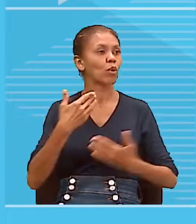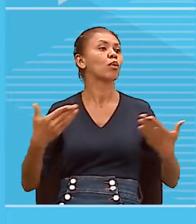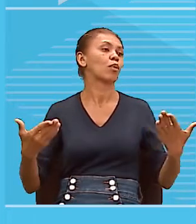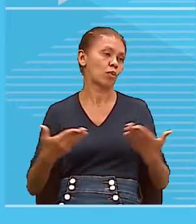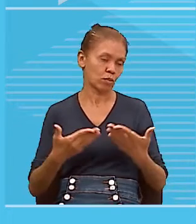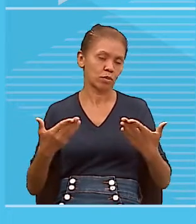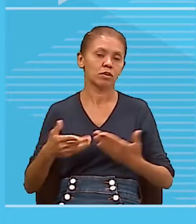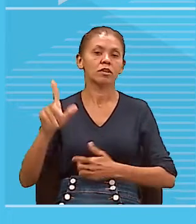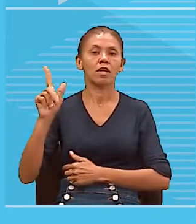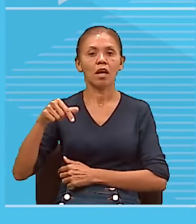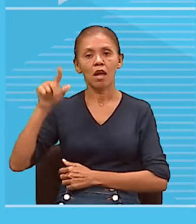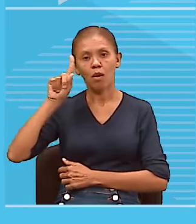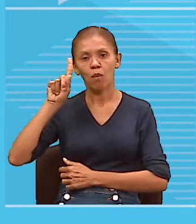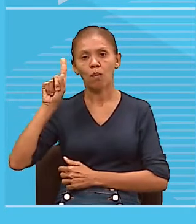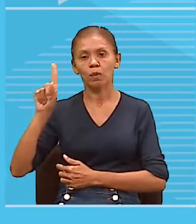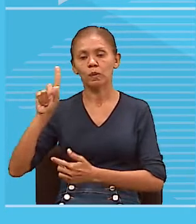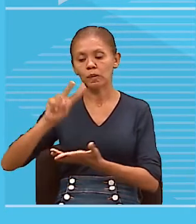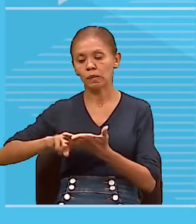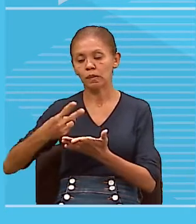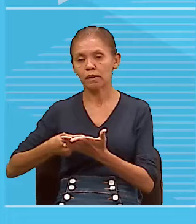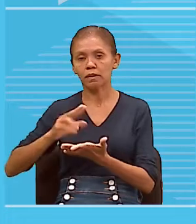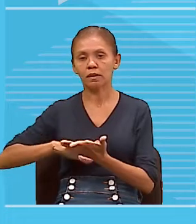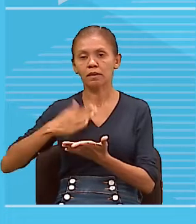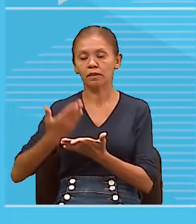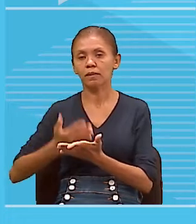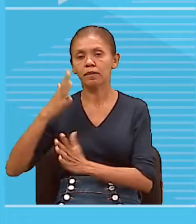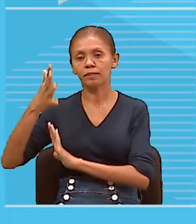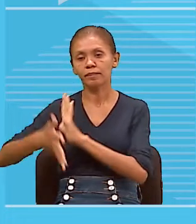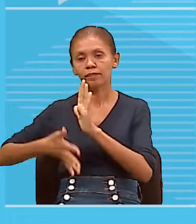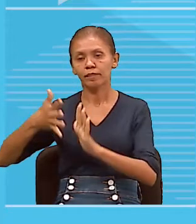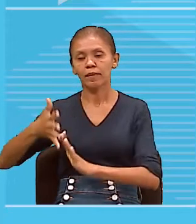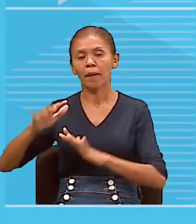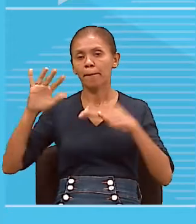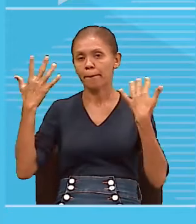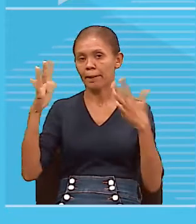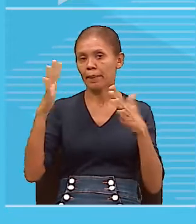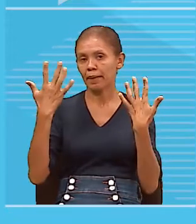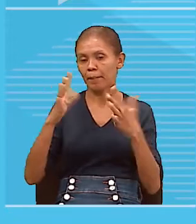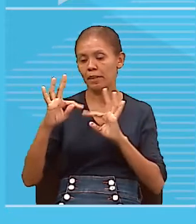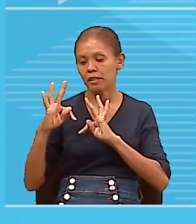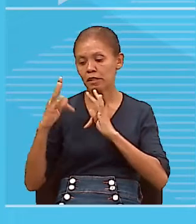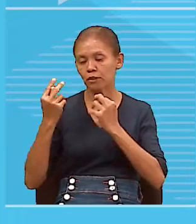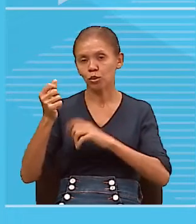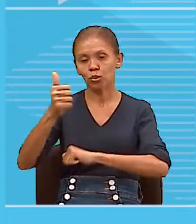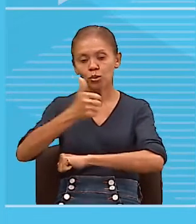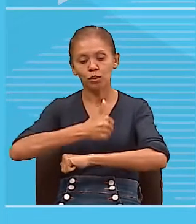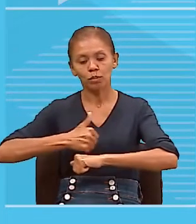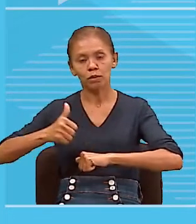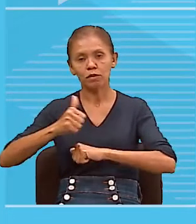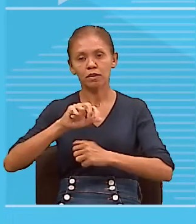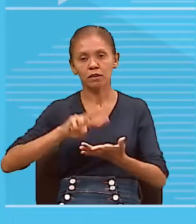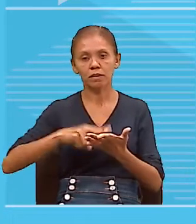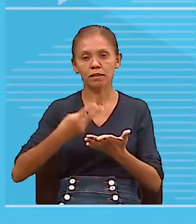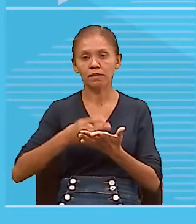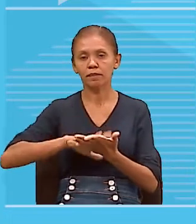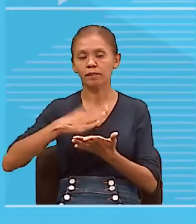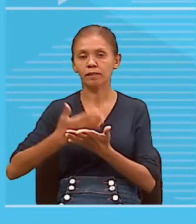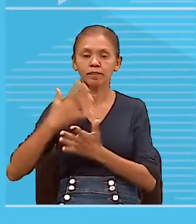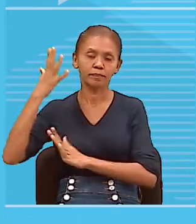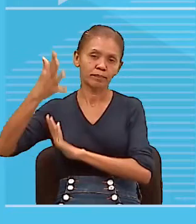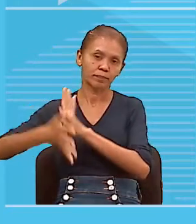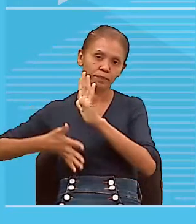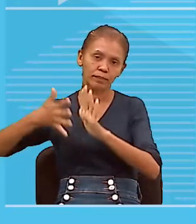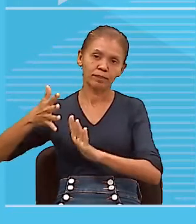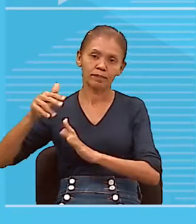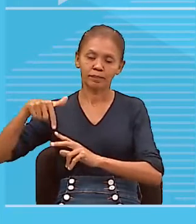do intérprete né isso meus parabéns para Raquel para Joyce para todos os nossos intérpretes aqui do canal educação né o